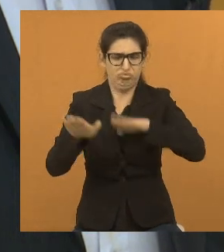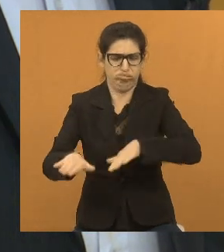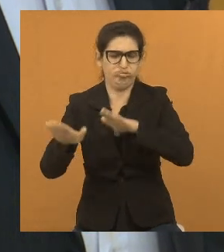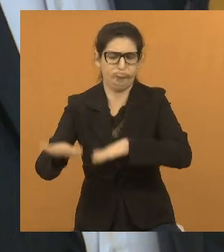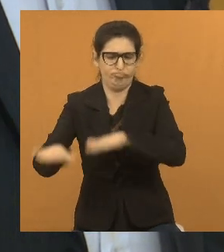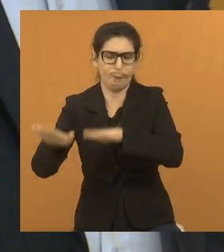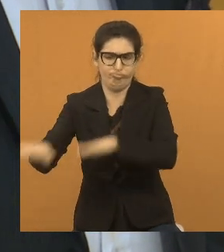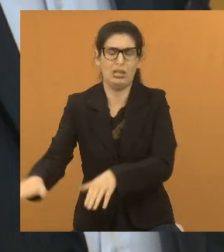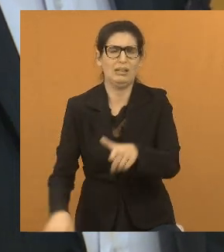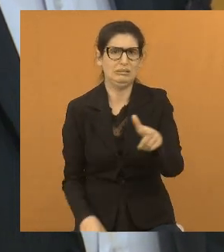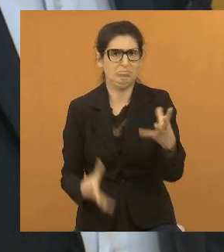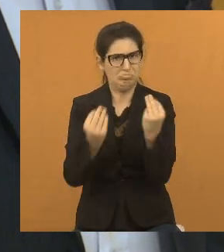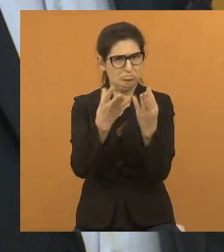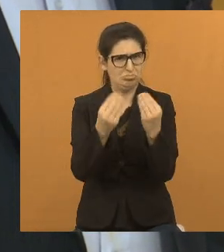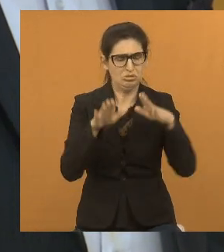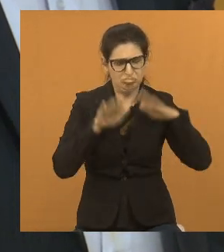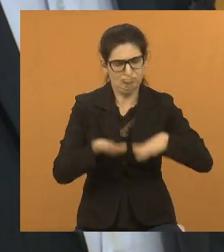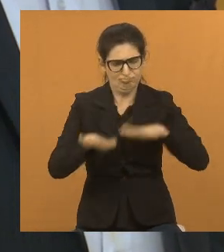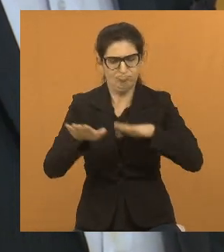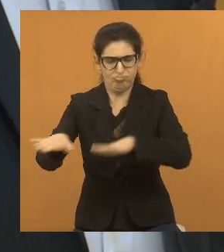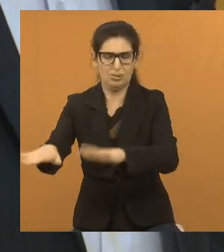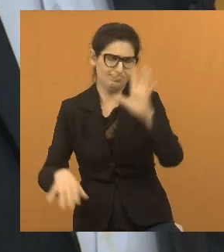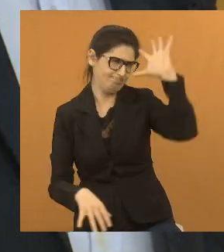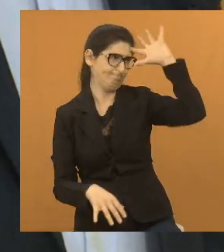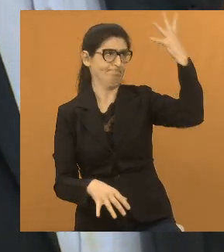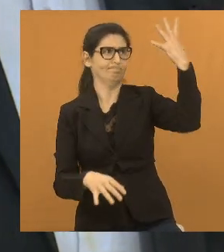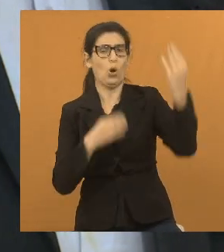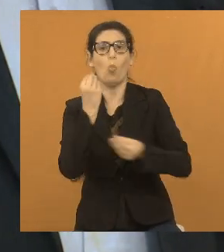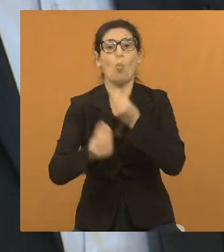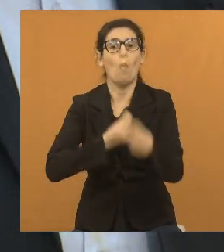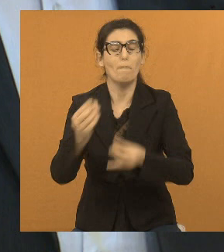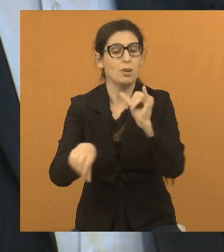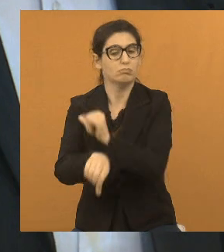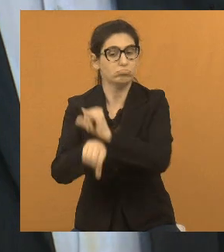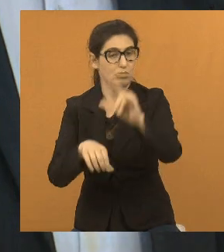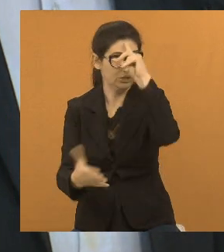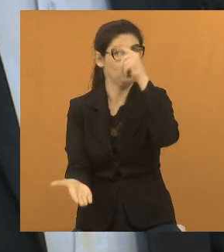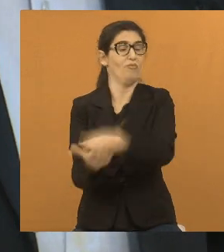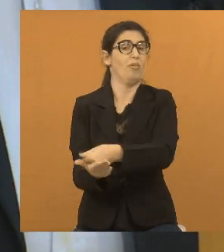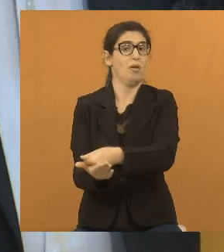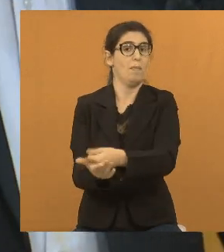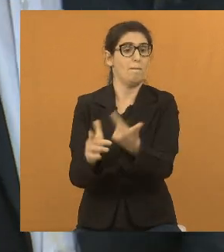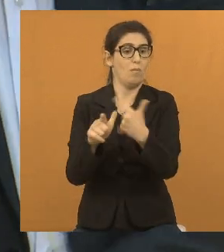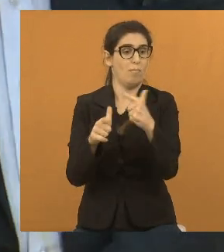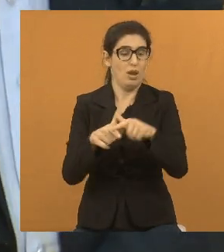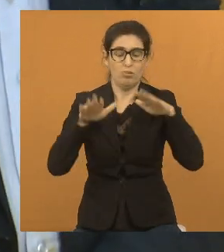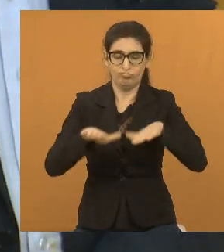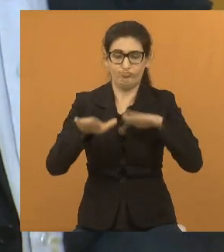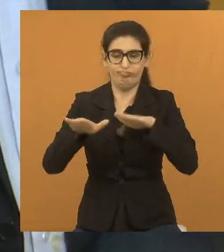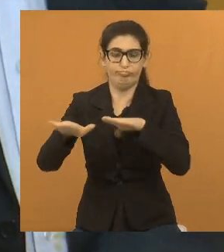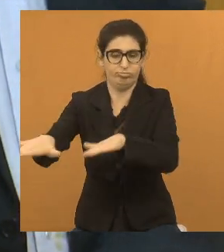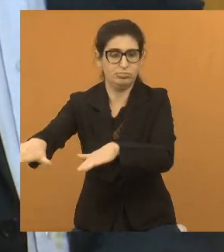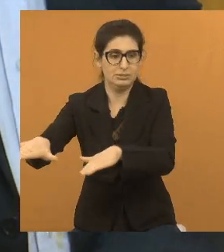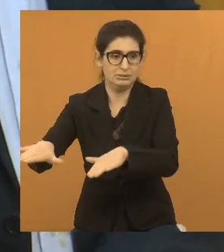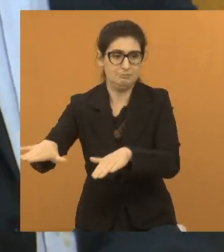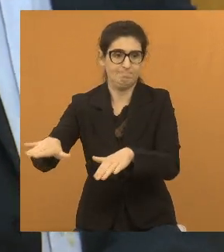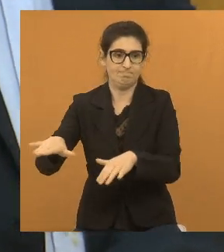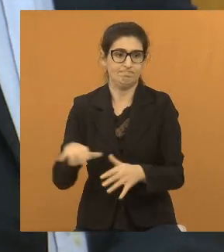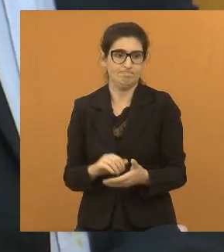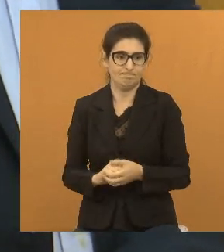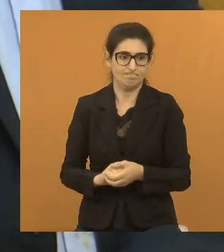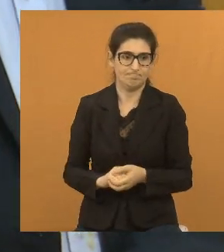Jacareí. A solução que nós entendemos para a região está a médio prazo, que